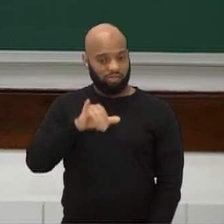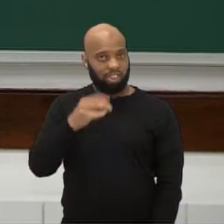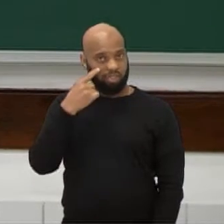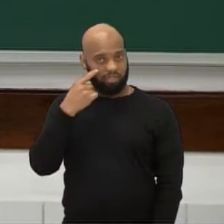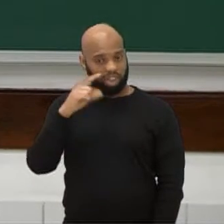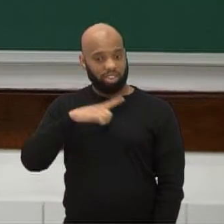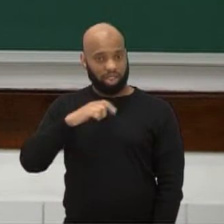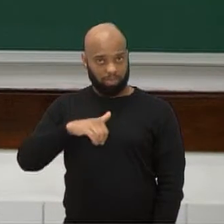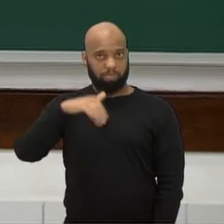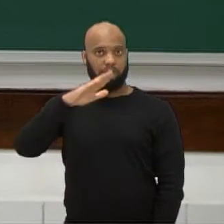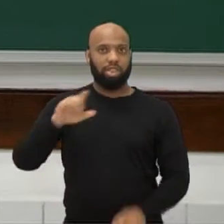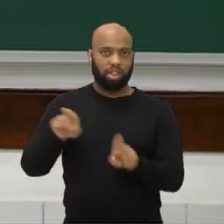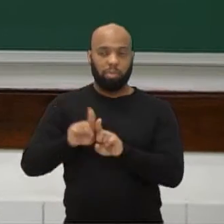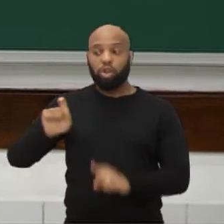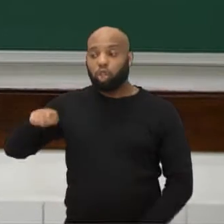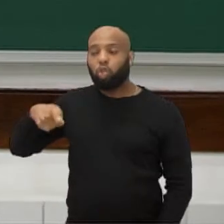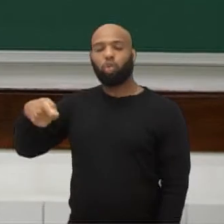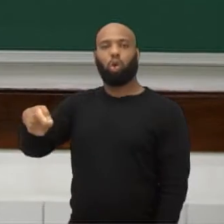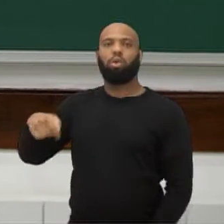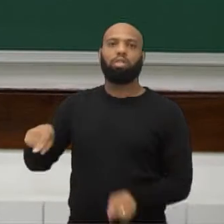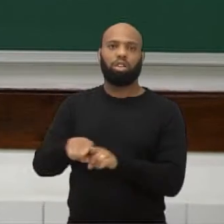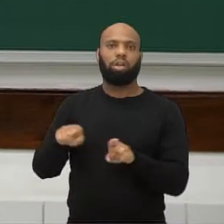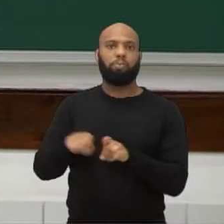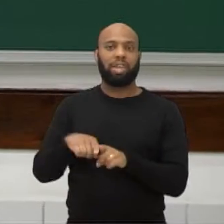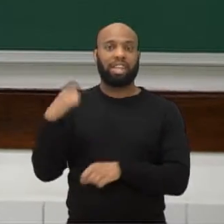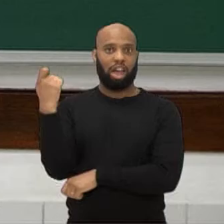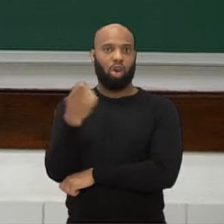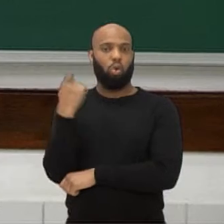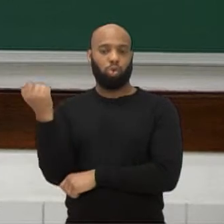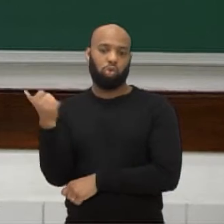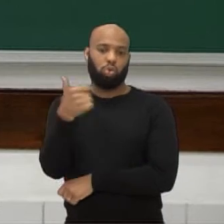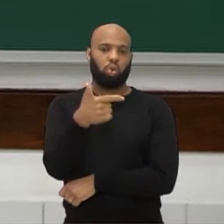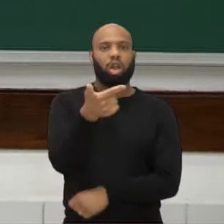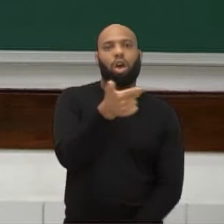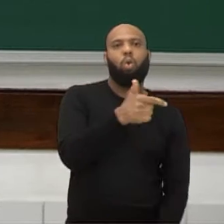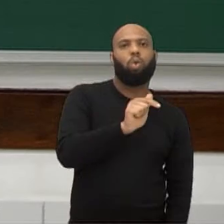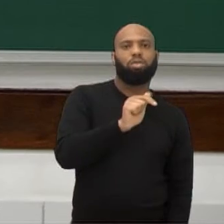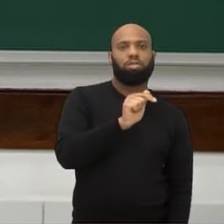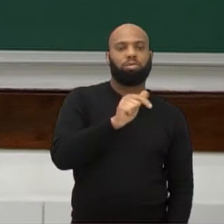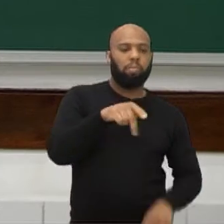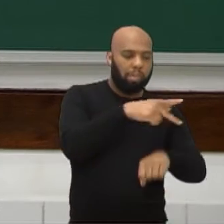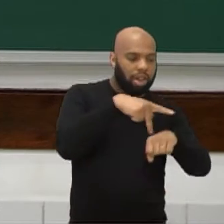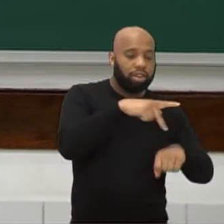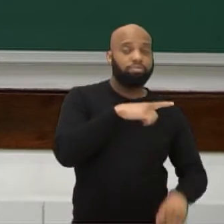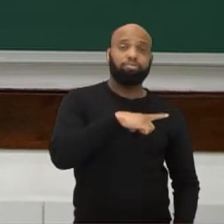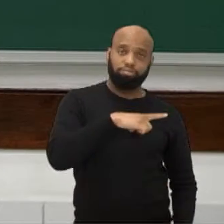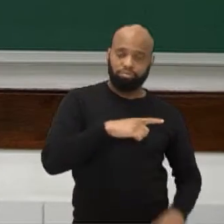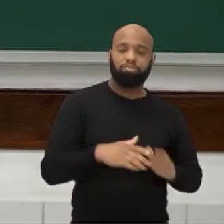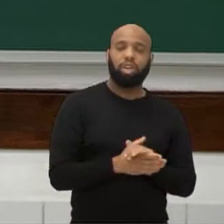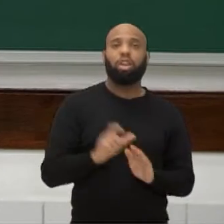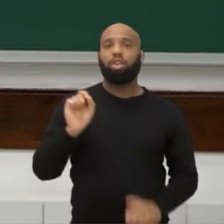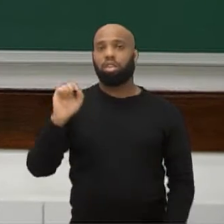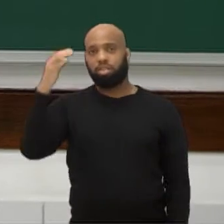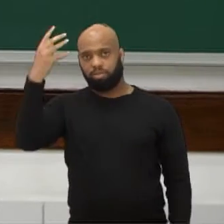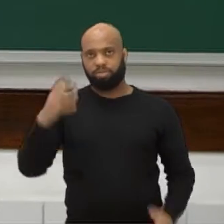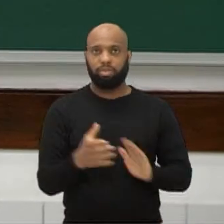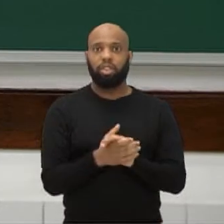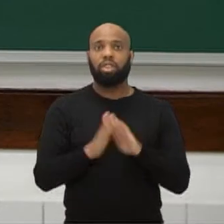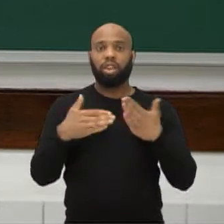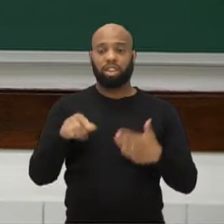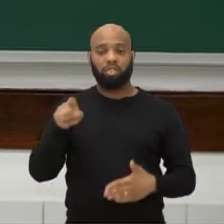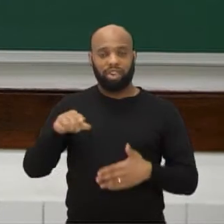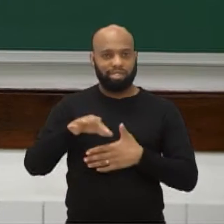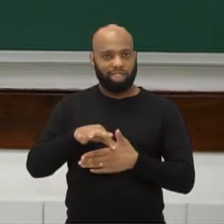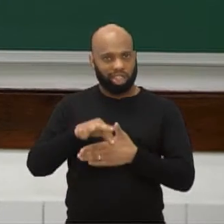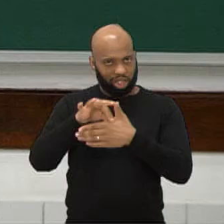ele era maior sobre os gaúchos do que sobre outros países. E o que vai acontecer? Essa